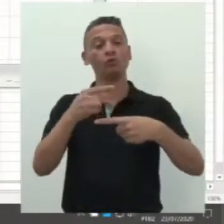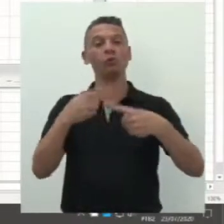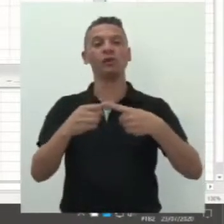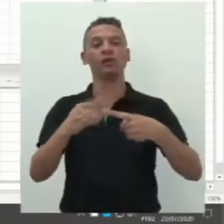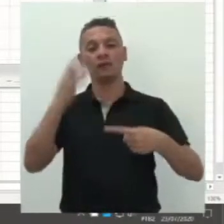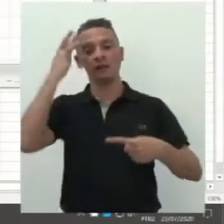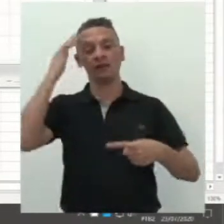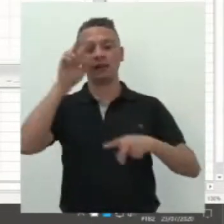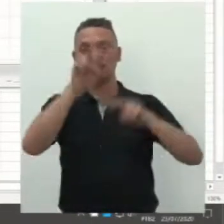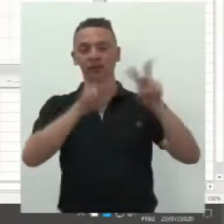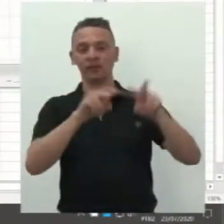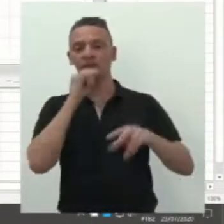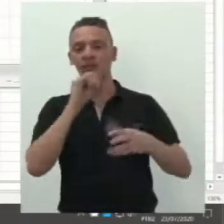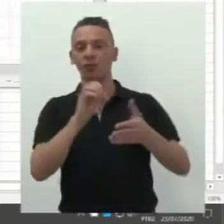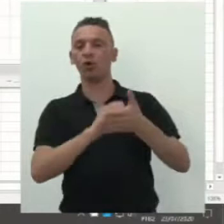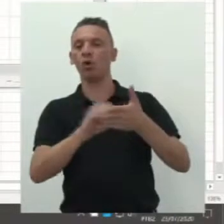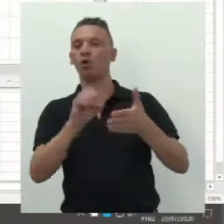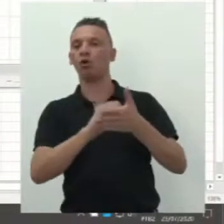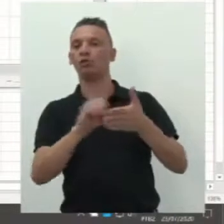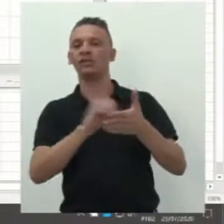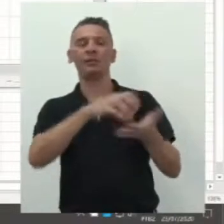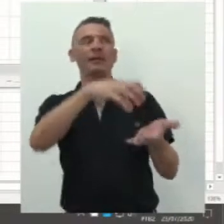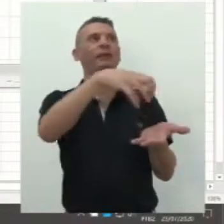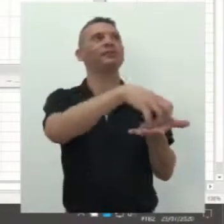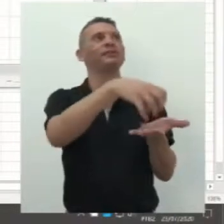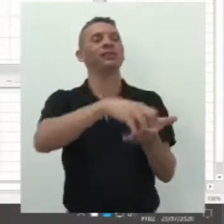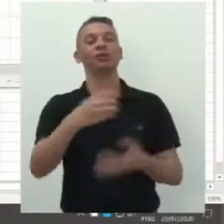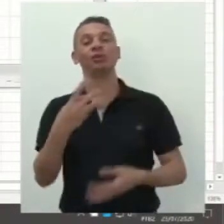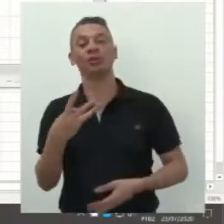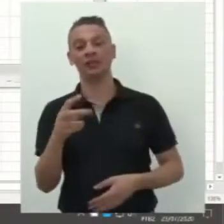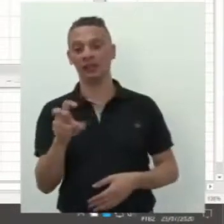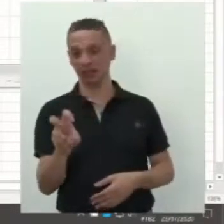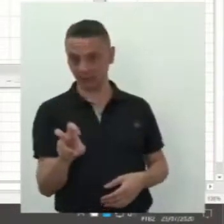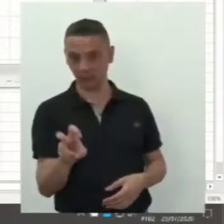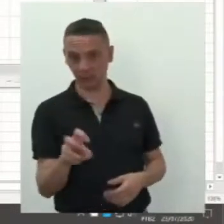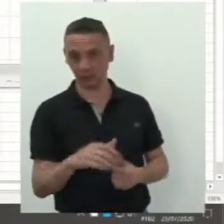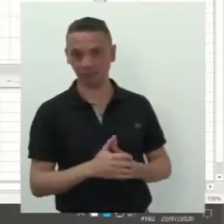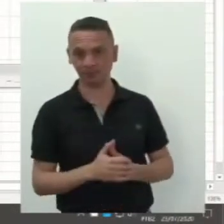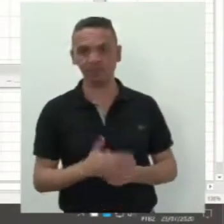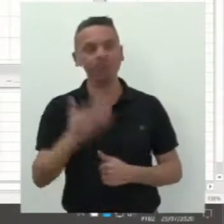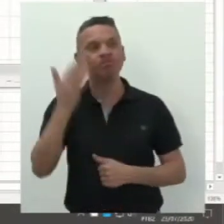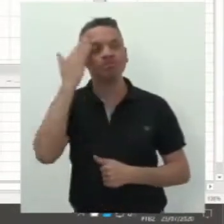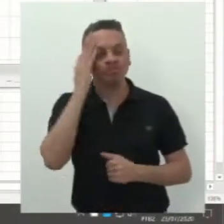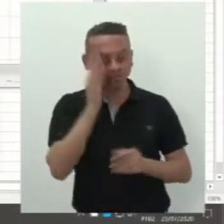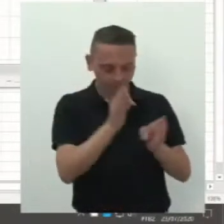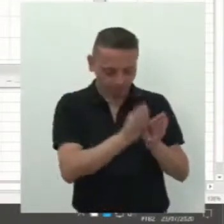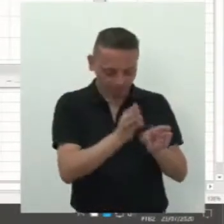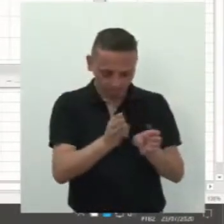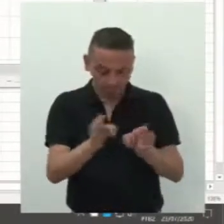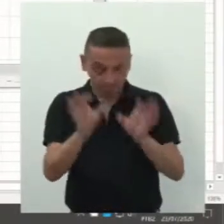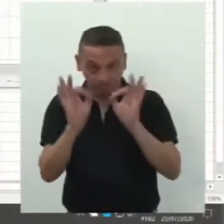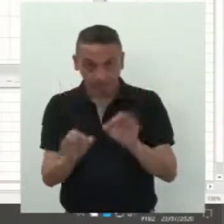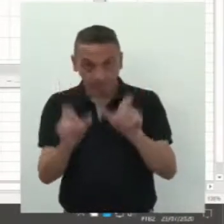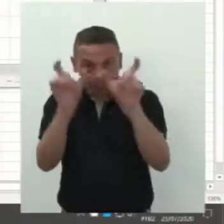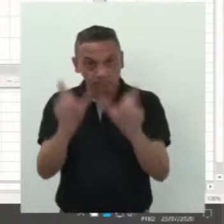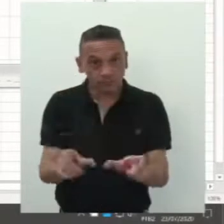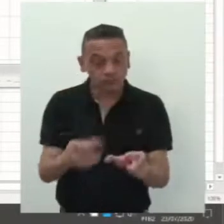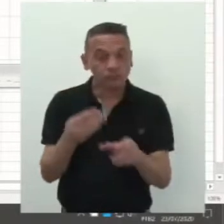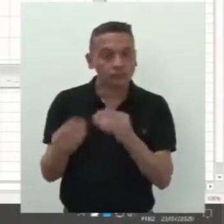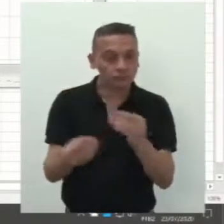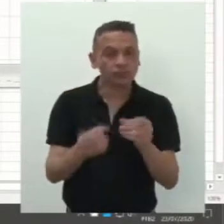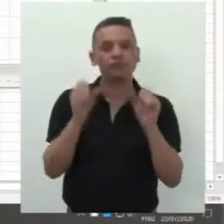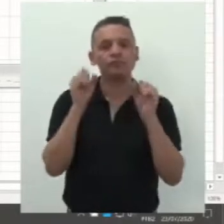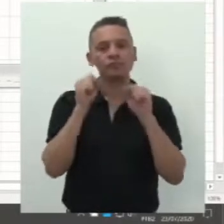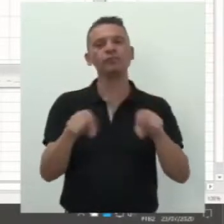estou preenchendo lá o orçamento do setor 35, né? Como eu vou saber que eu estou preenchendo na coluna certa? Eu posso ter